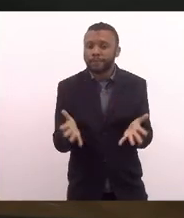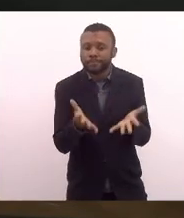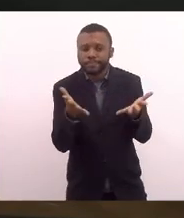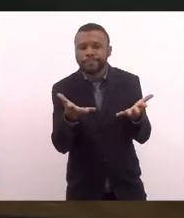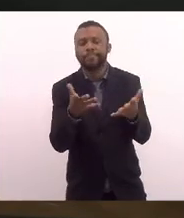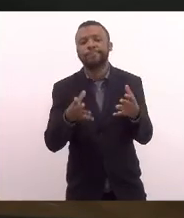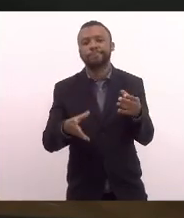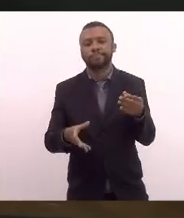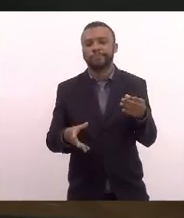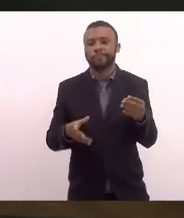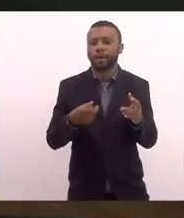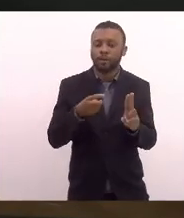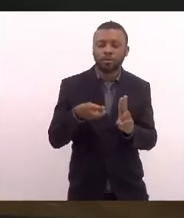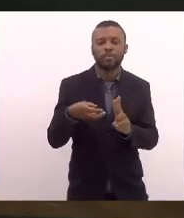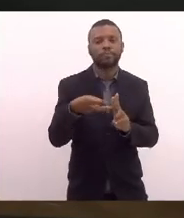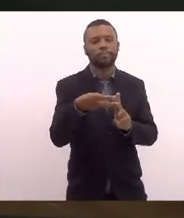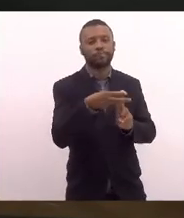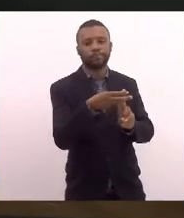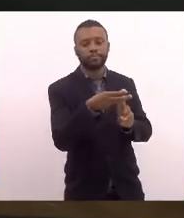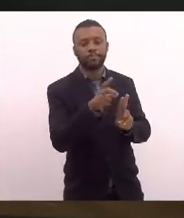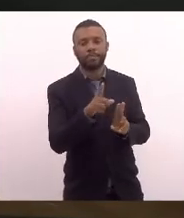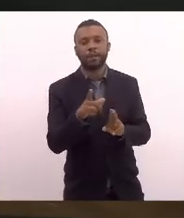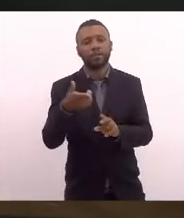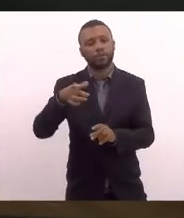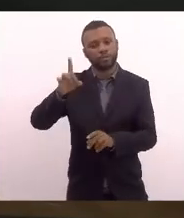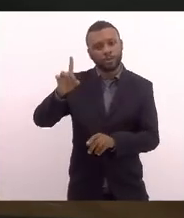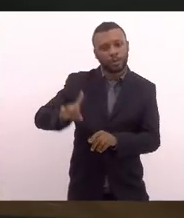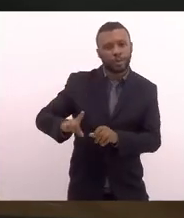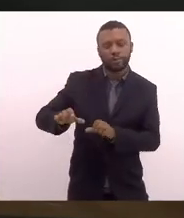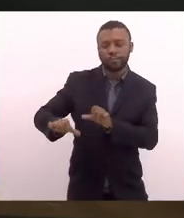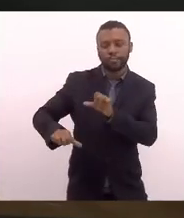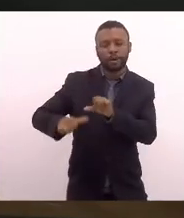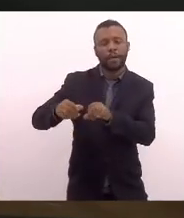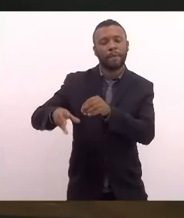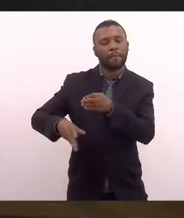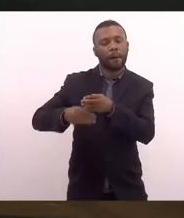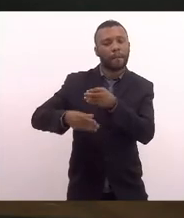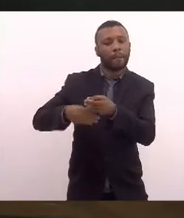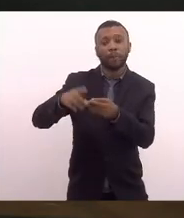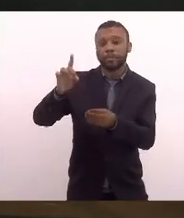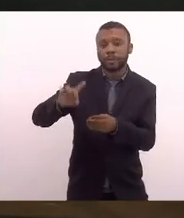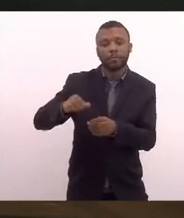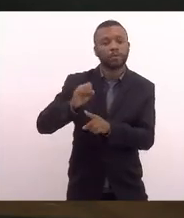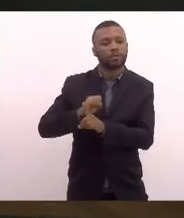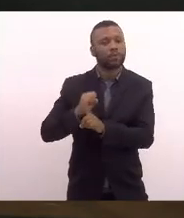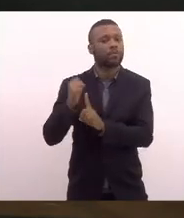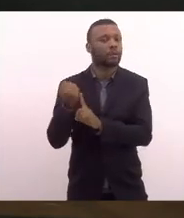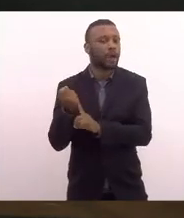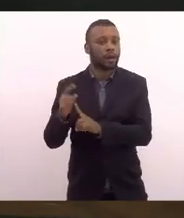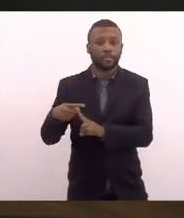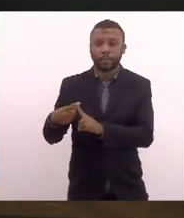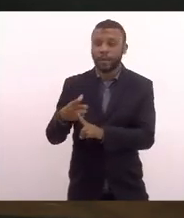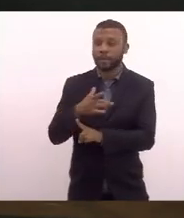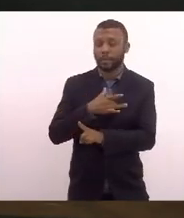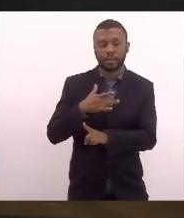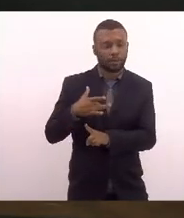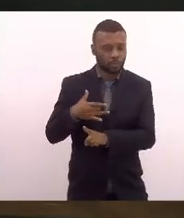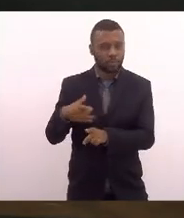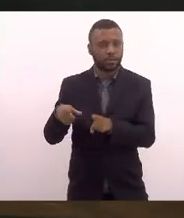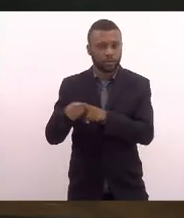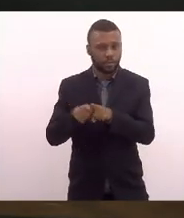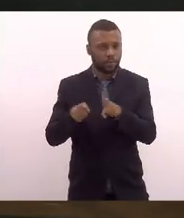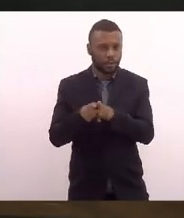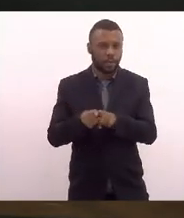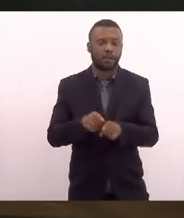Saúde, pela manutenção dos direitos sociais, do direito à saúde. E